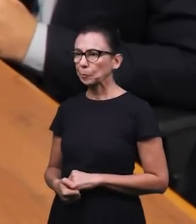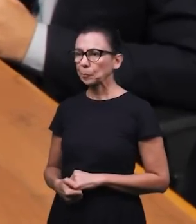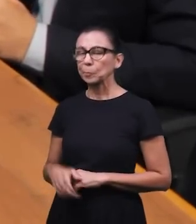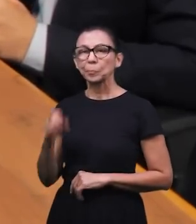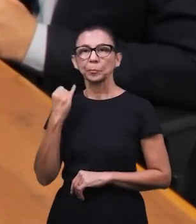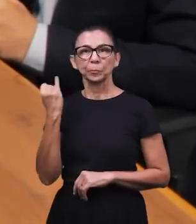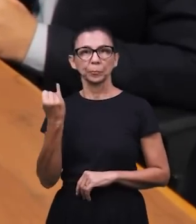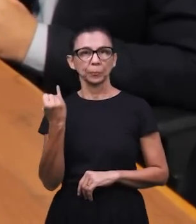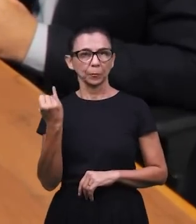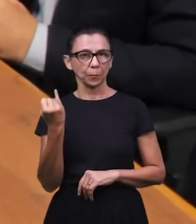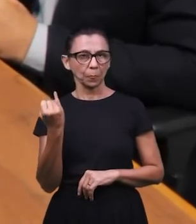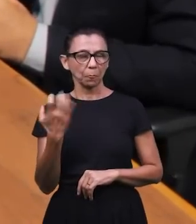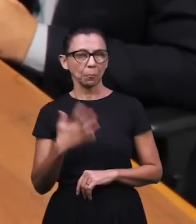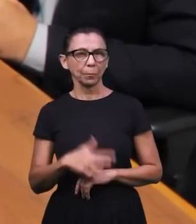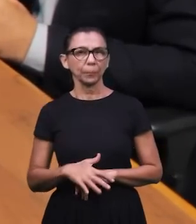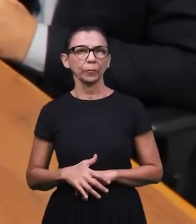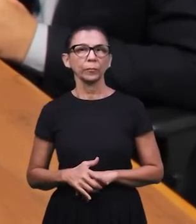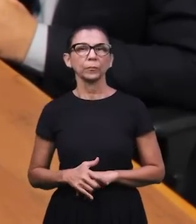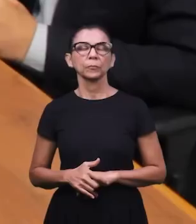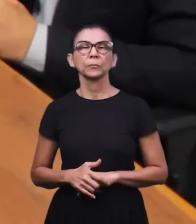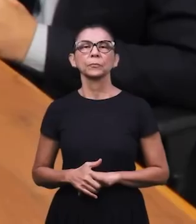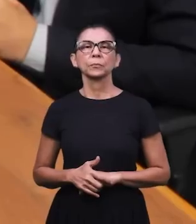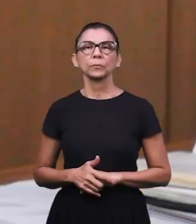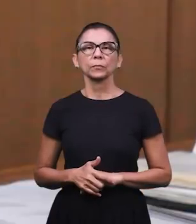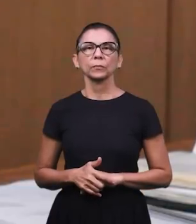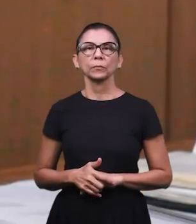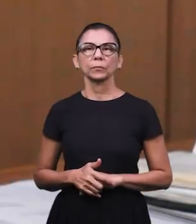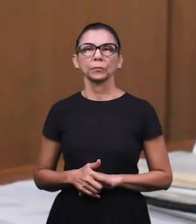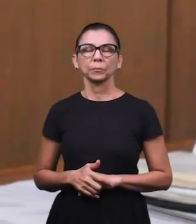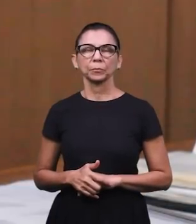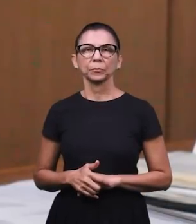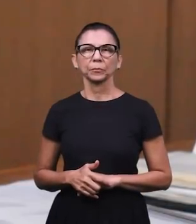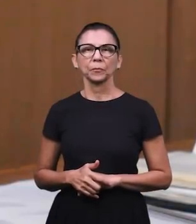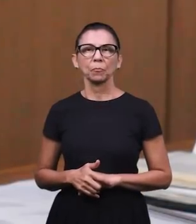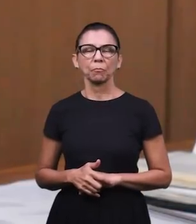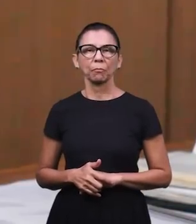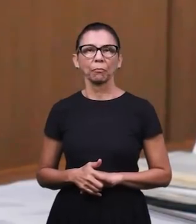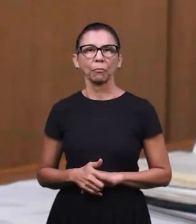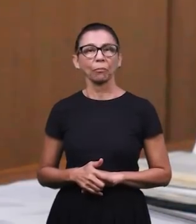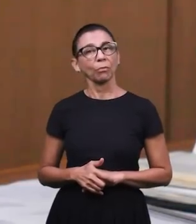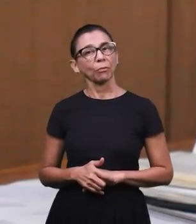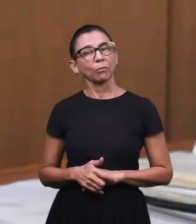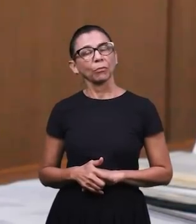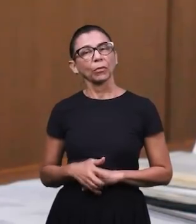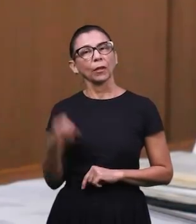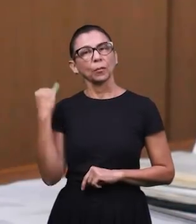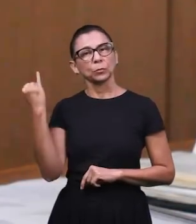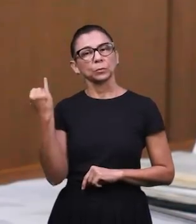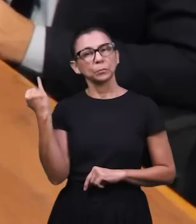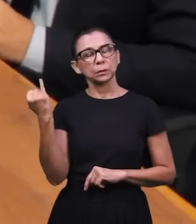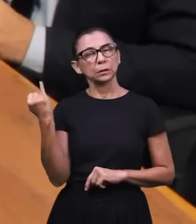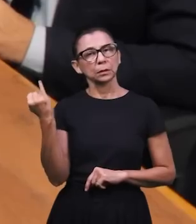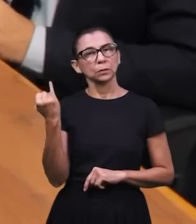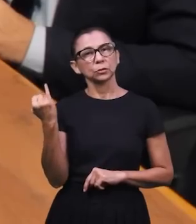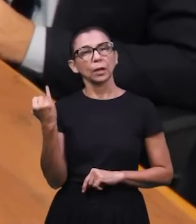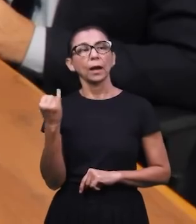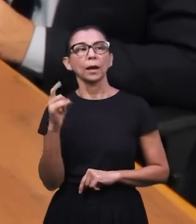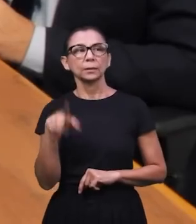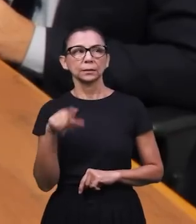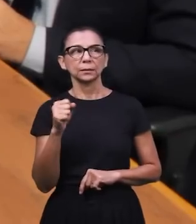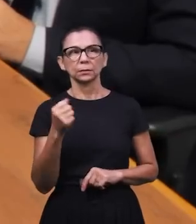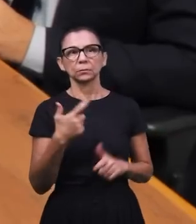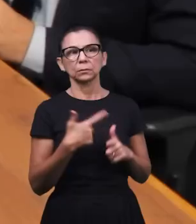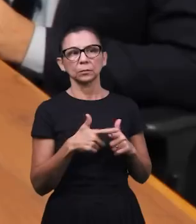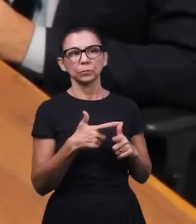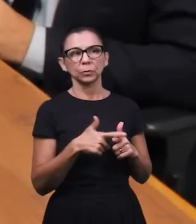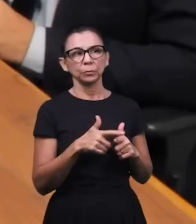é importante esse tipo de a esposa ação. Ed, pode esquecer da Ed, não? Senão você tem problema. Aliás,